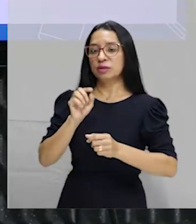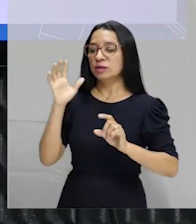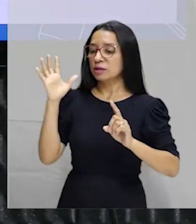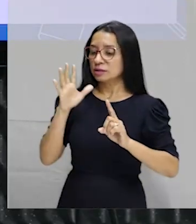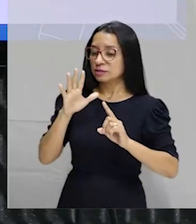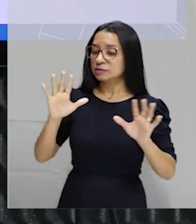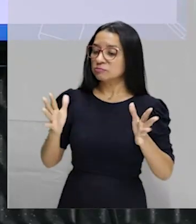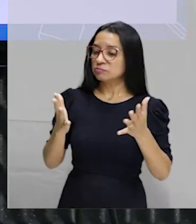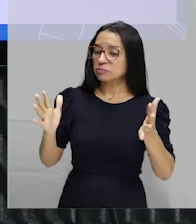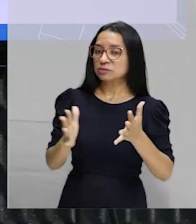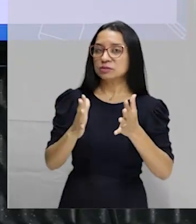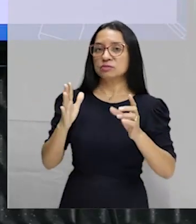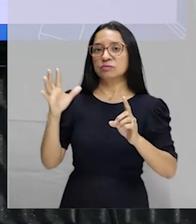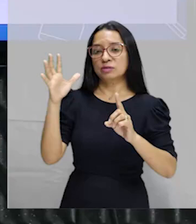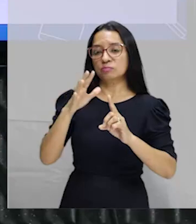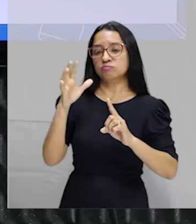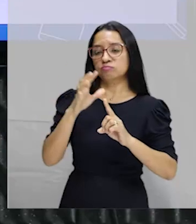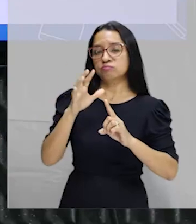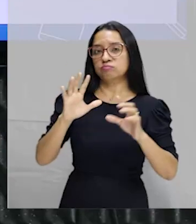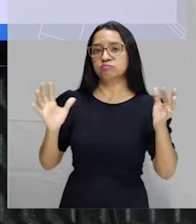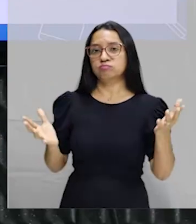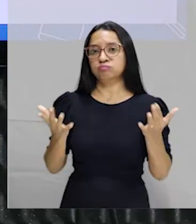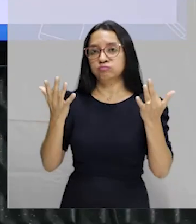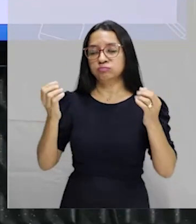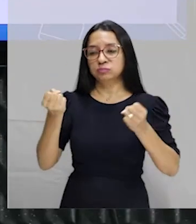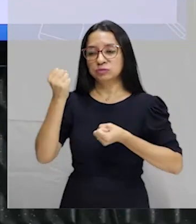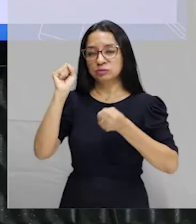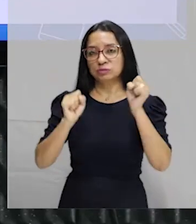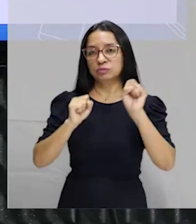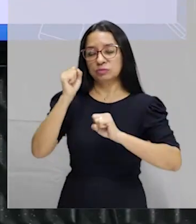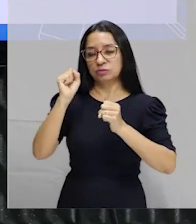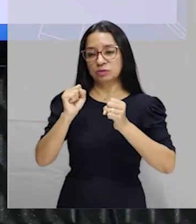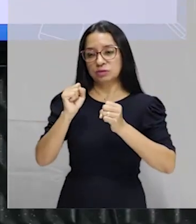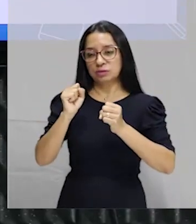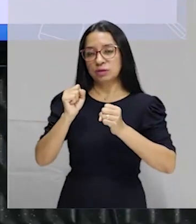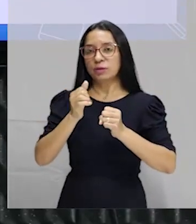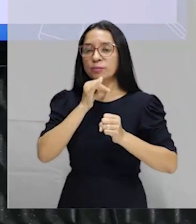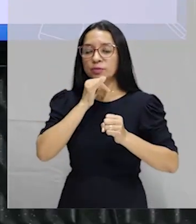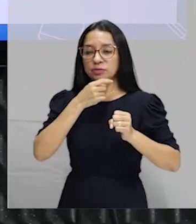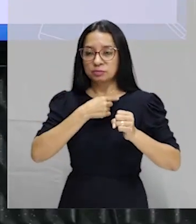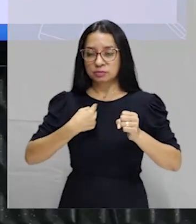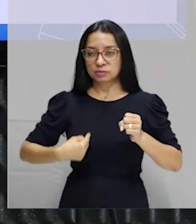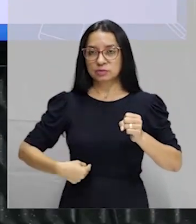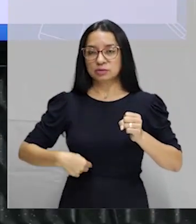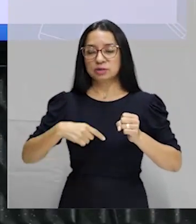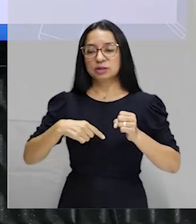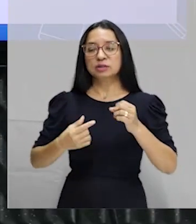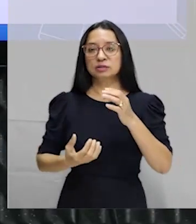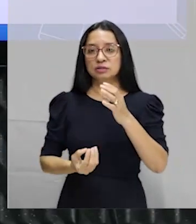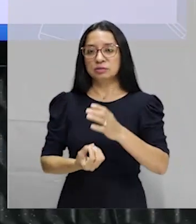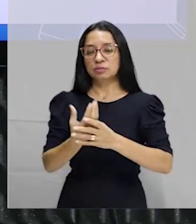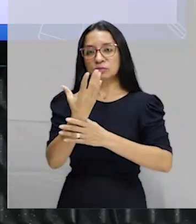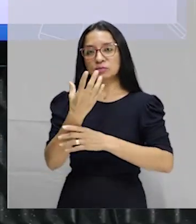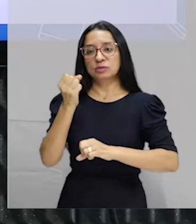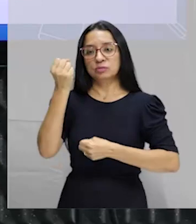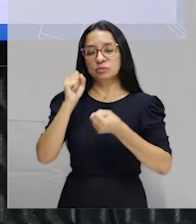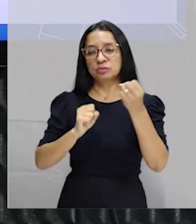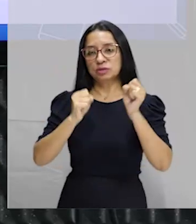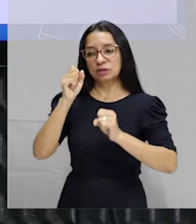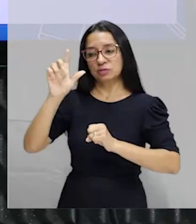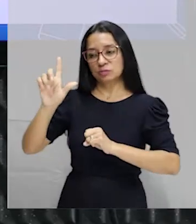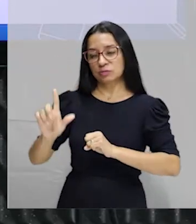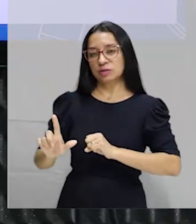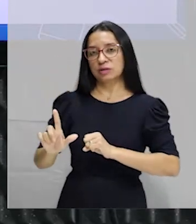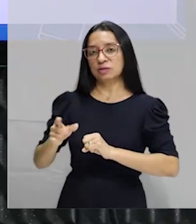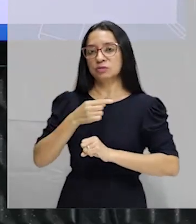de outros países, principalmente de países como, por exemplo, a Ásia, né? A China, por exemplo, onde tu tem ali a produção industrial no leste chinês, na área do